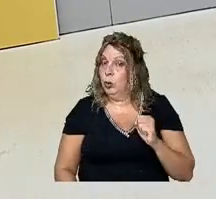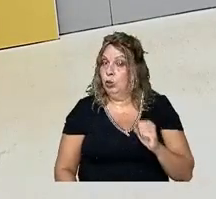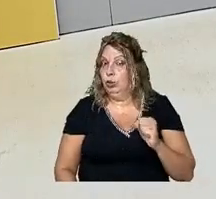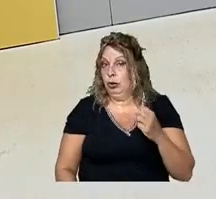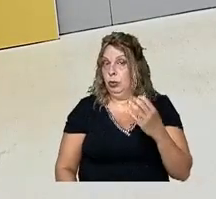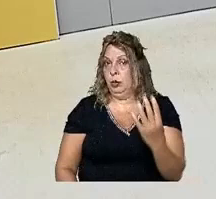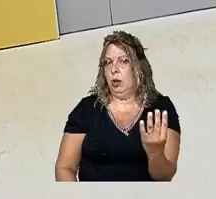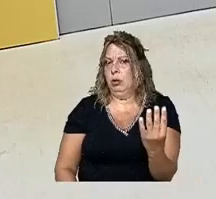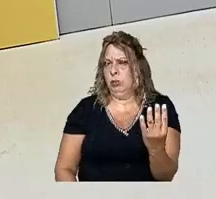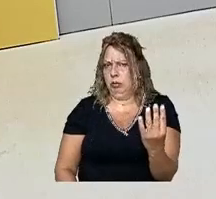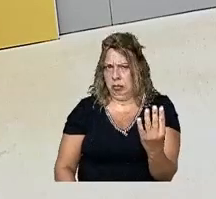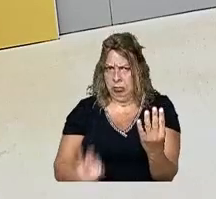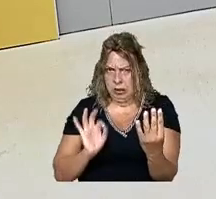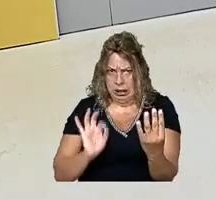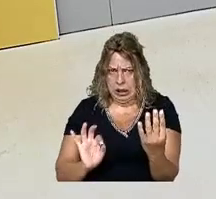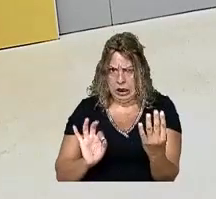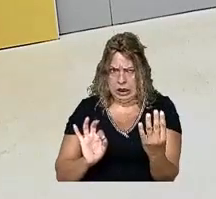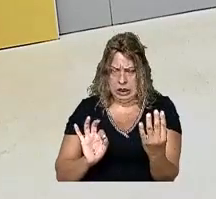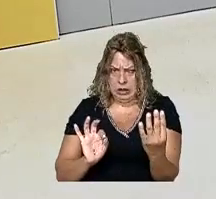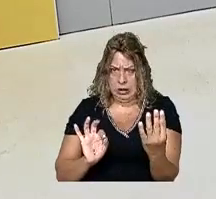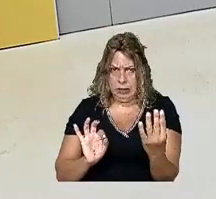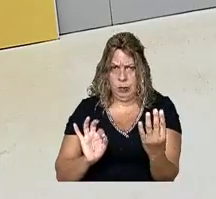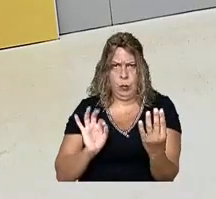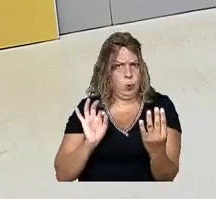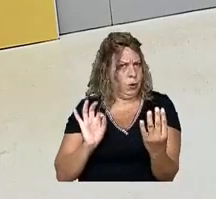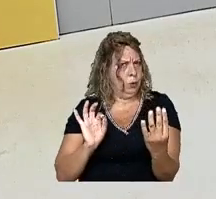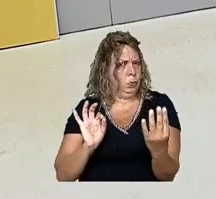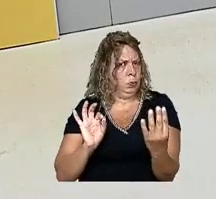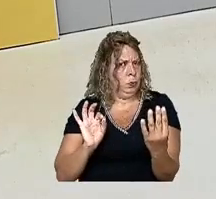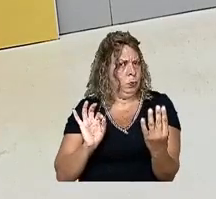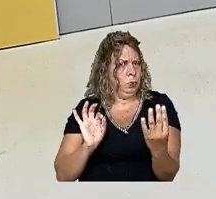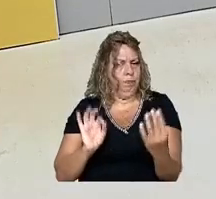Número 4. Decide a bolinha de número 4.